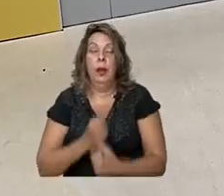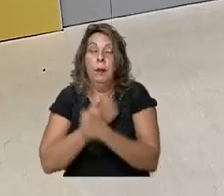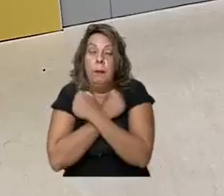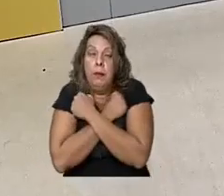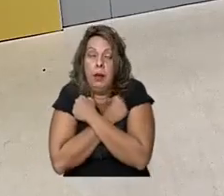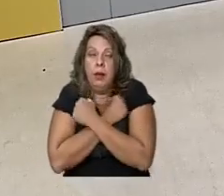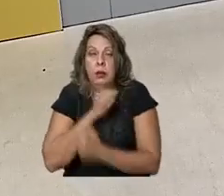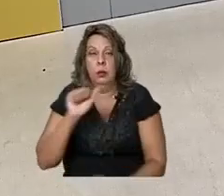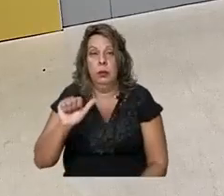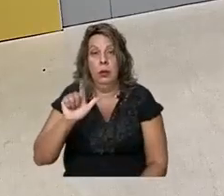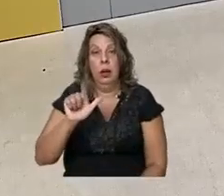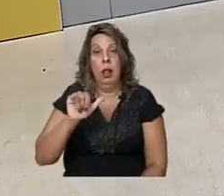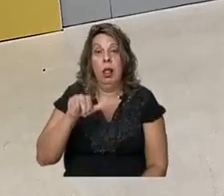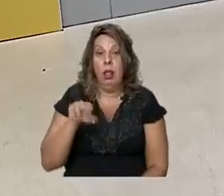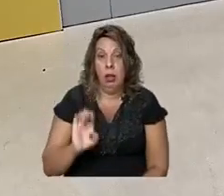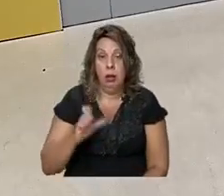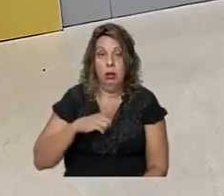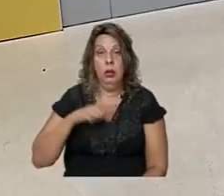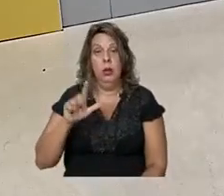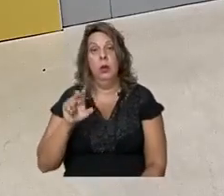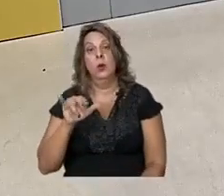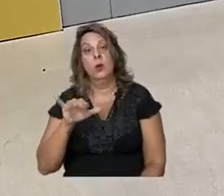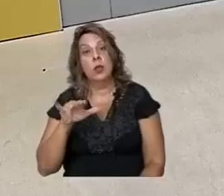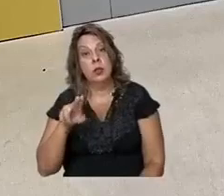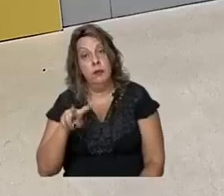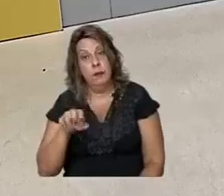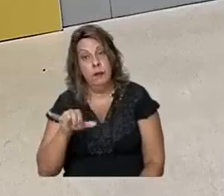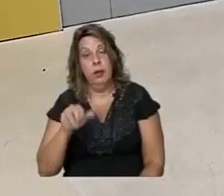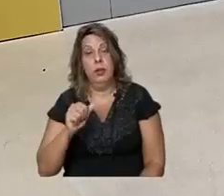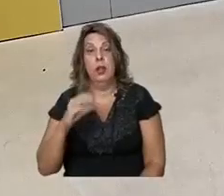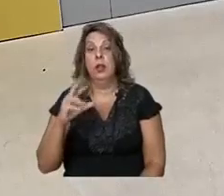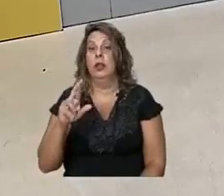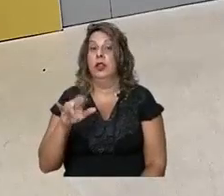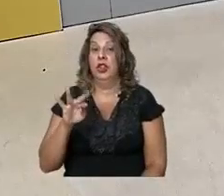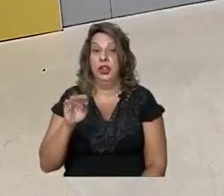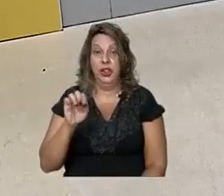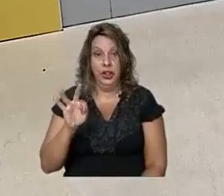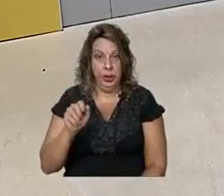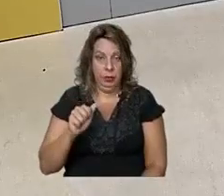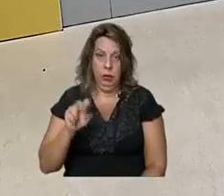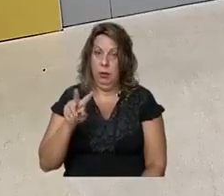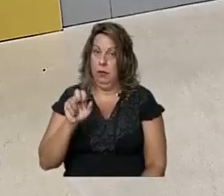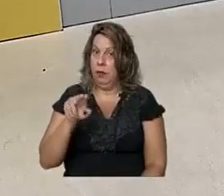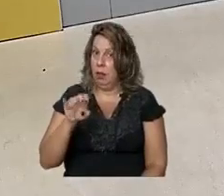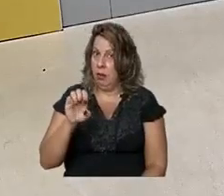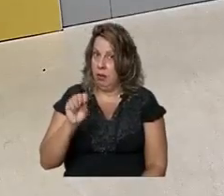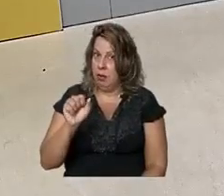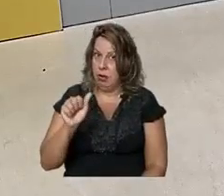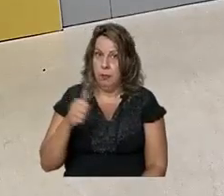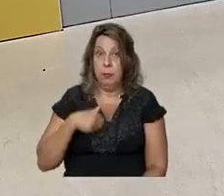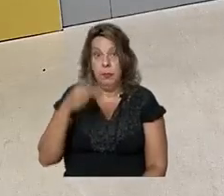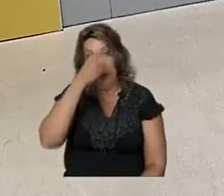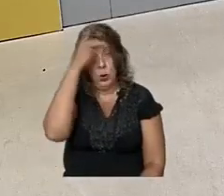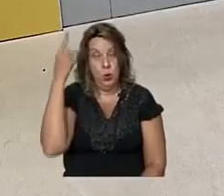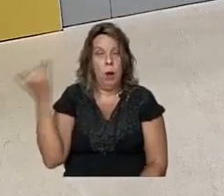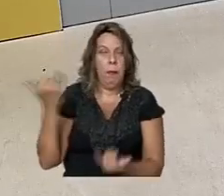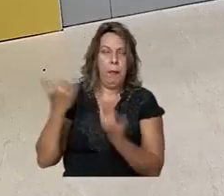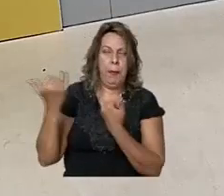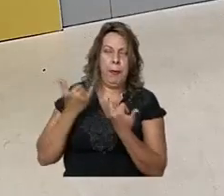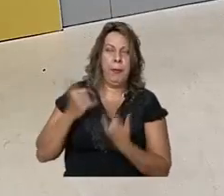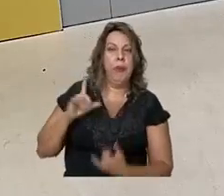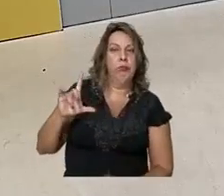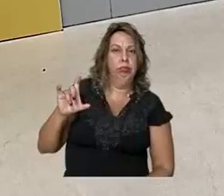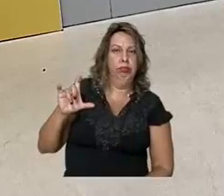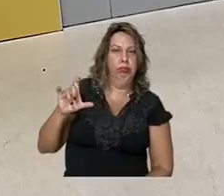de Andrade, Kelly Pretinha, Lucivânia, Cristina de Jesus... A Vanessa, todo mundo mandando recado no Instagram. Número